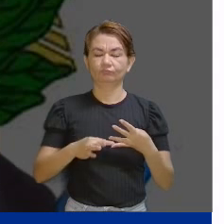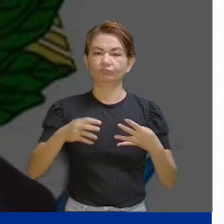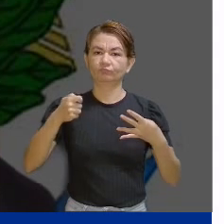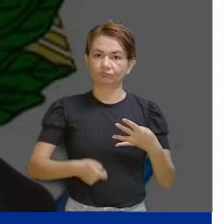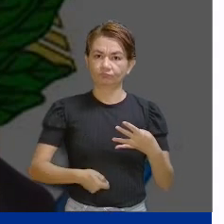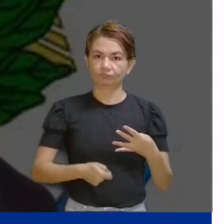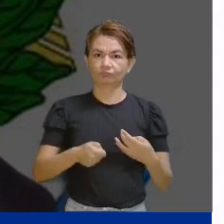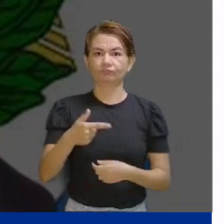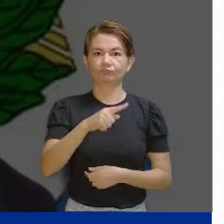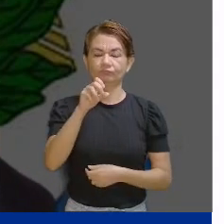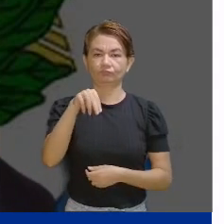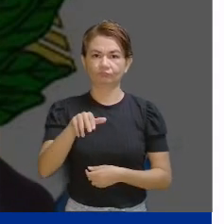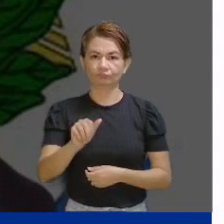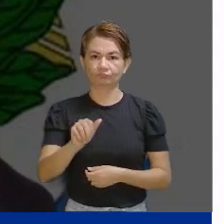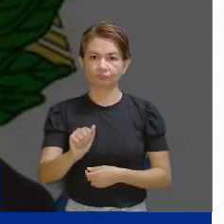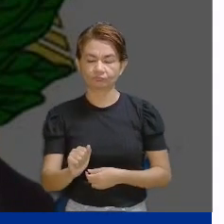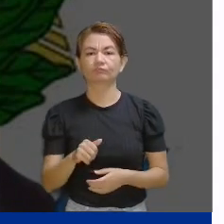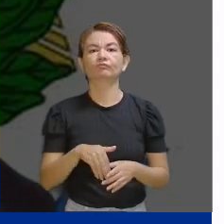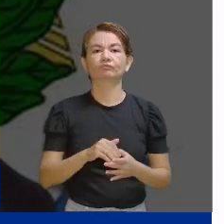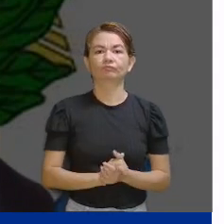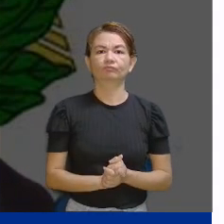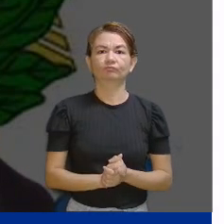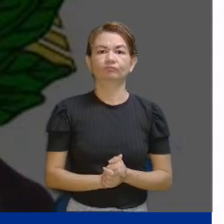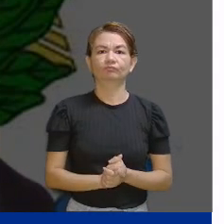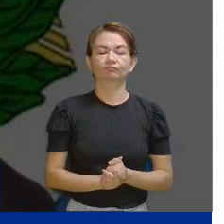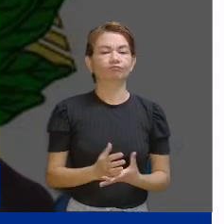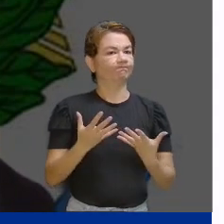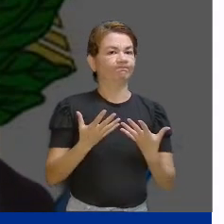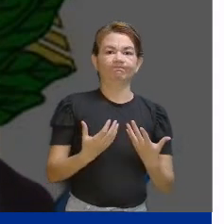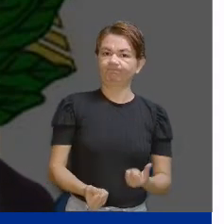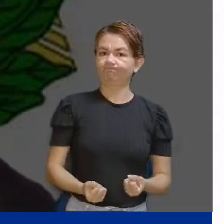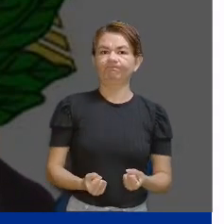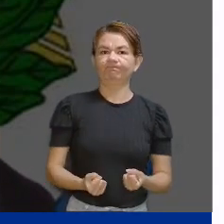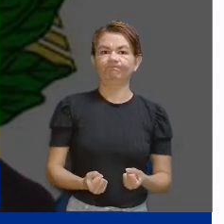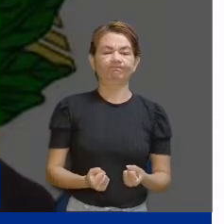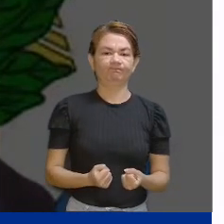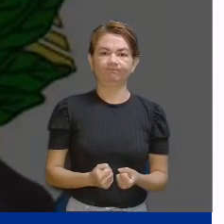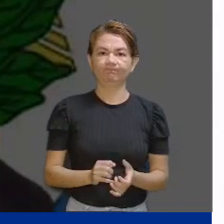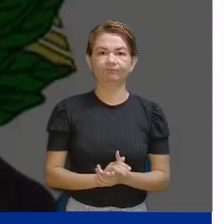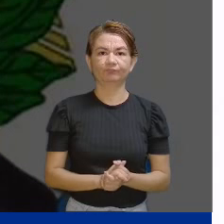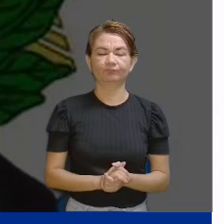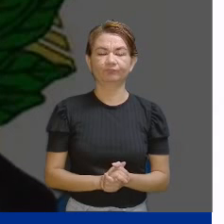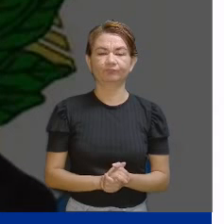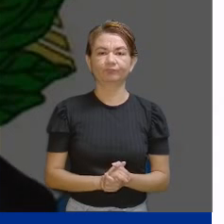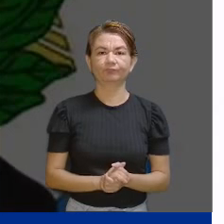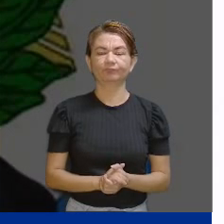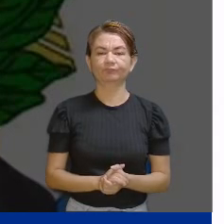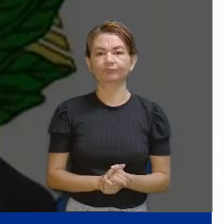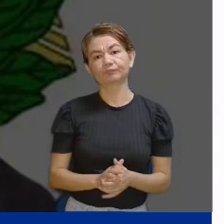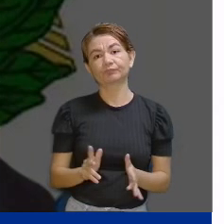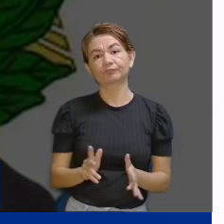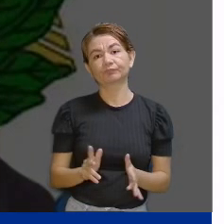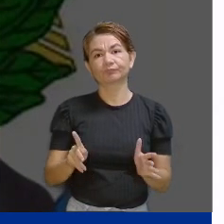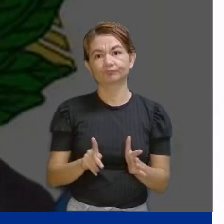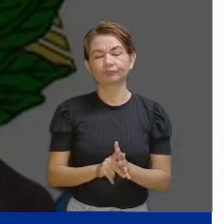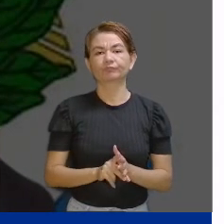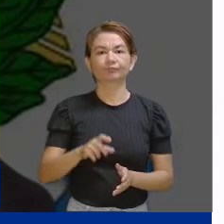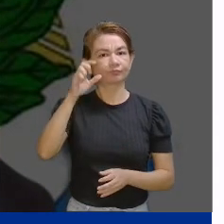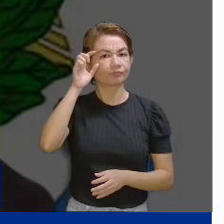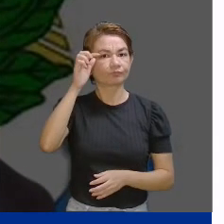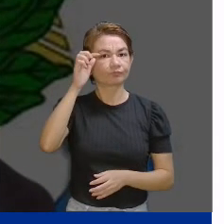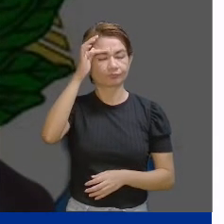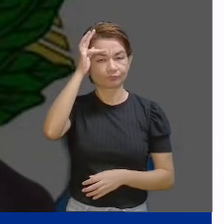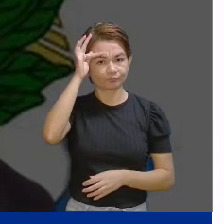eleitoral, que julgou improcedente a representação por conduta vedada a agente público, consistente na realização